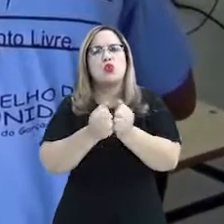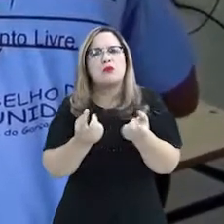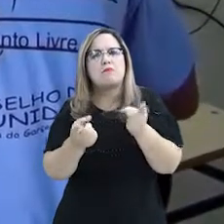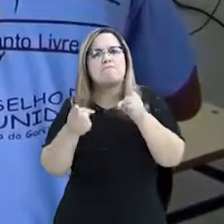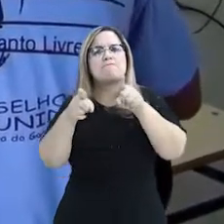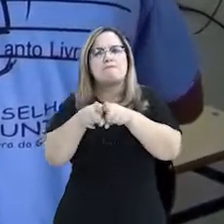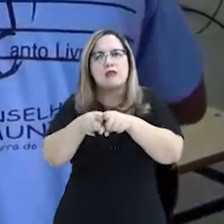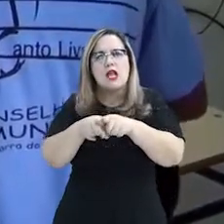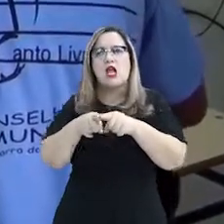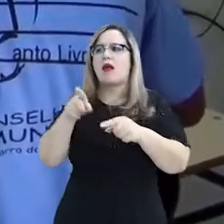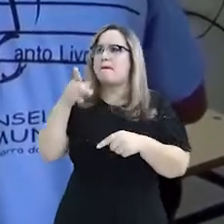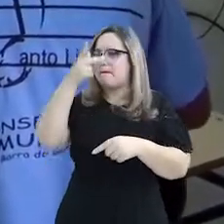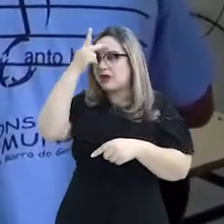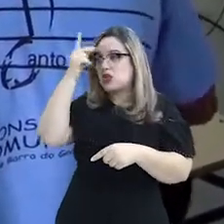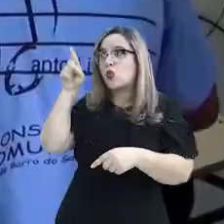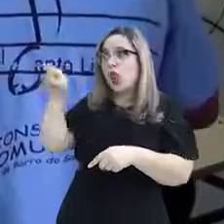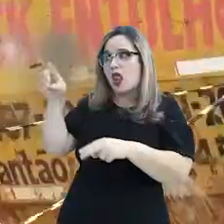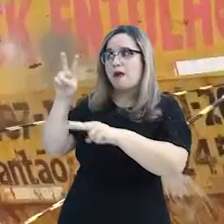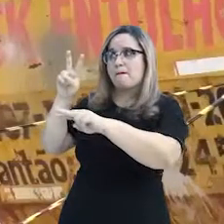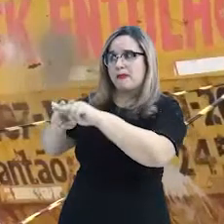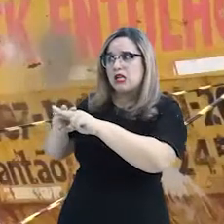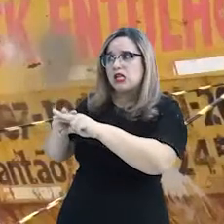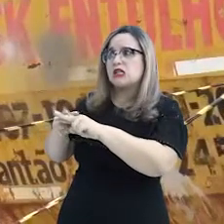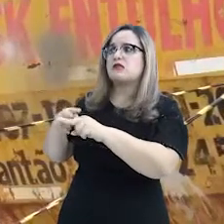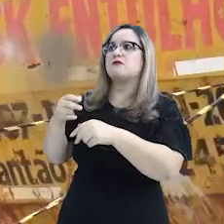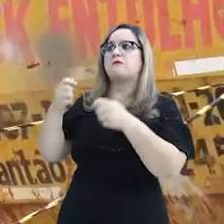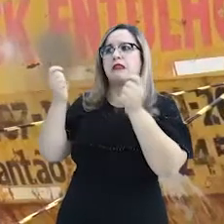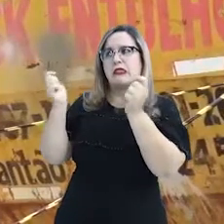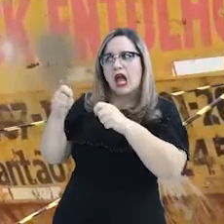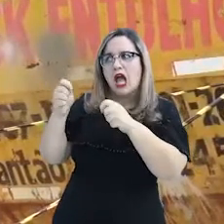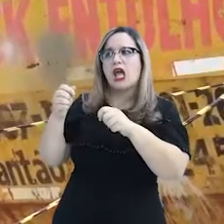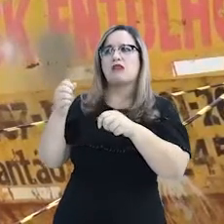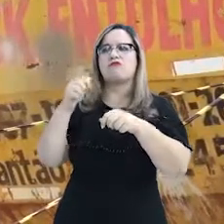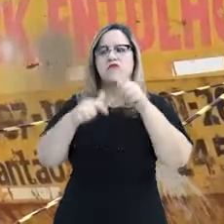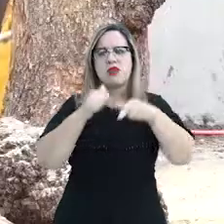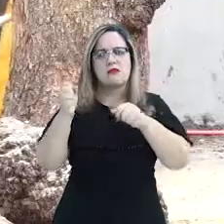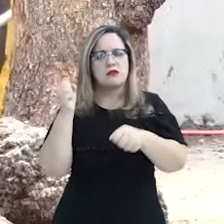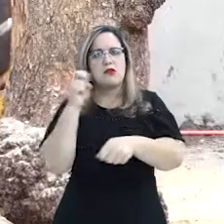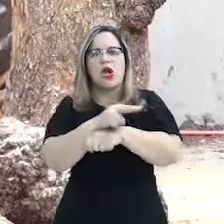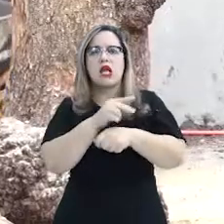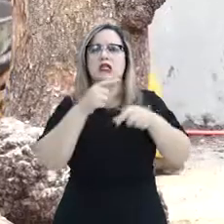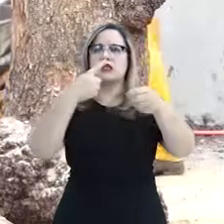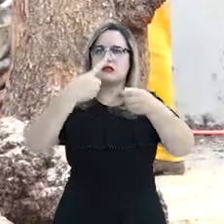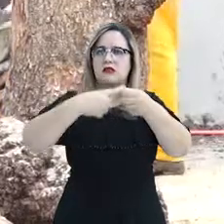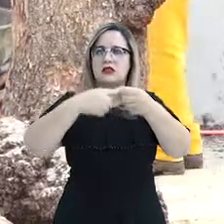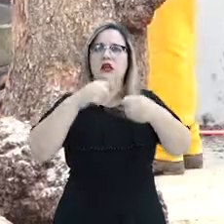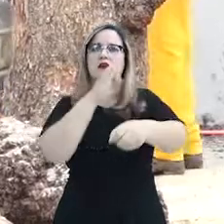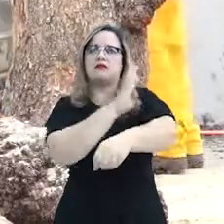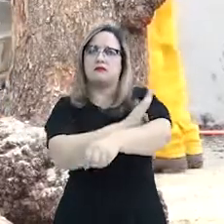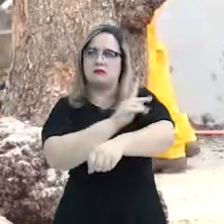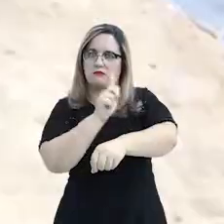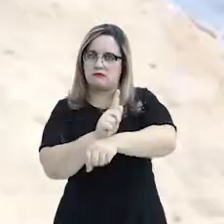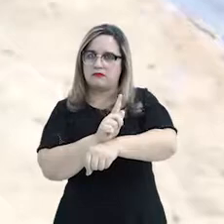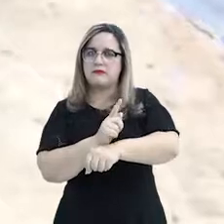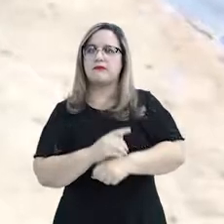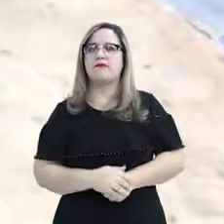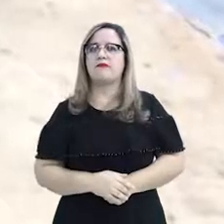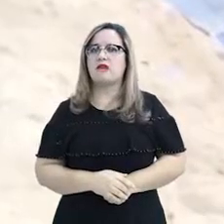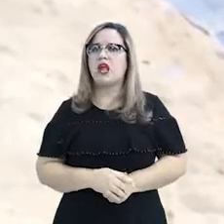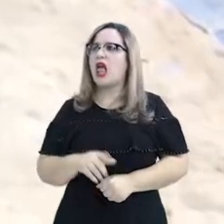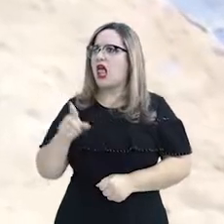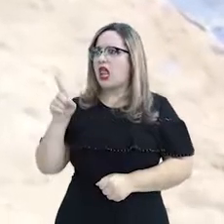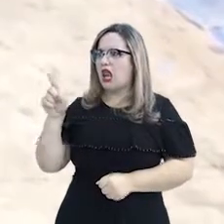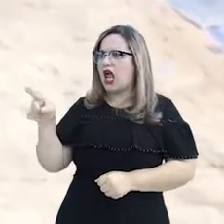parcerias, reeducandos têm oportunidade de trabalho em Barra do Garças. Este tipo de iniciativa não